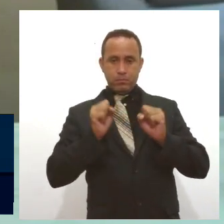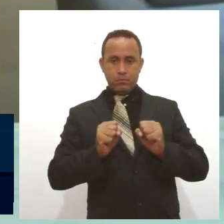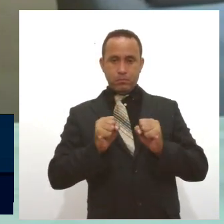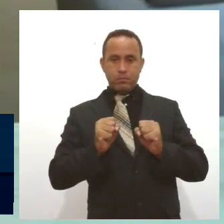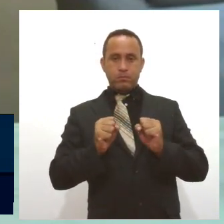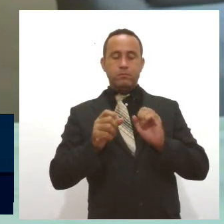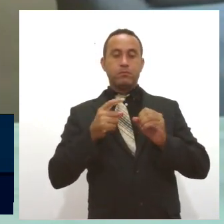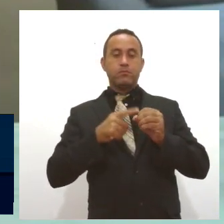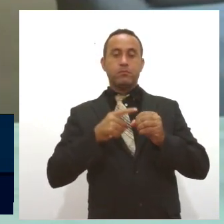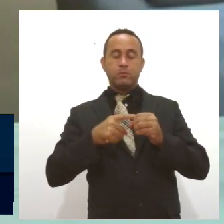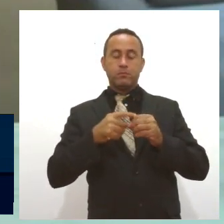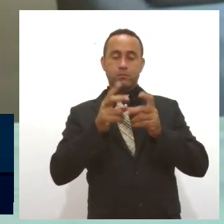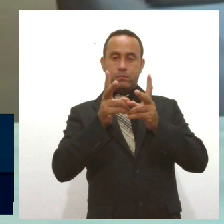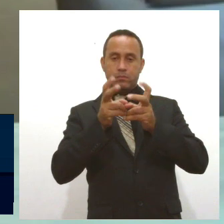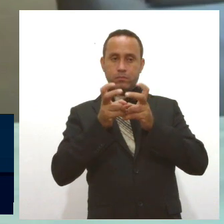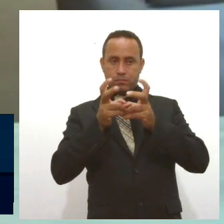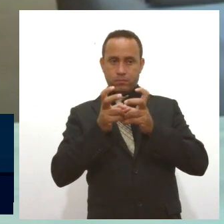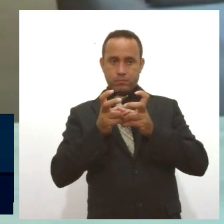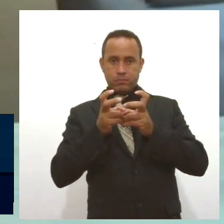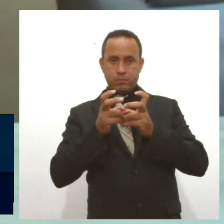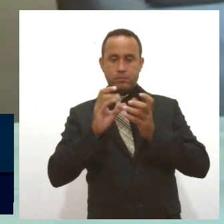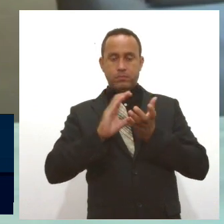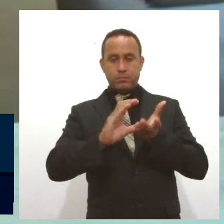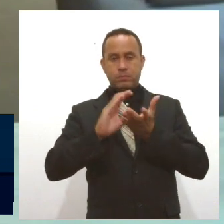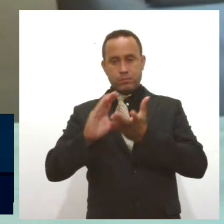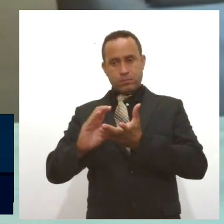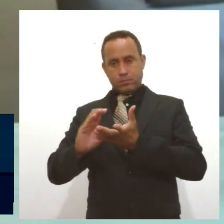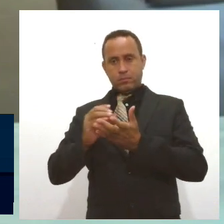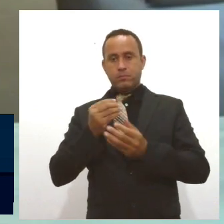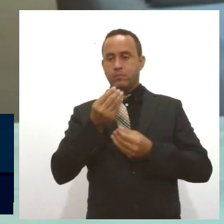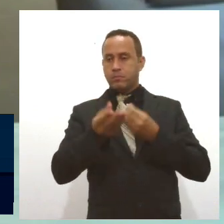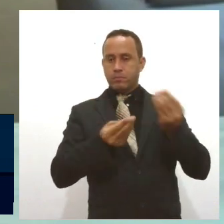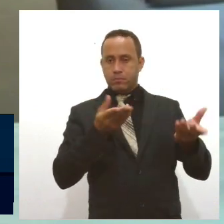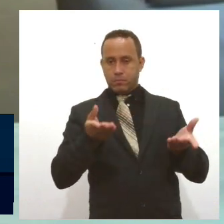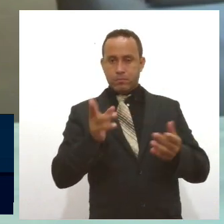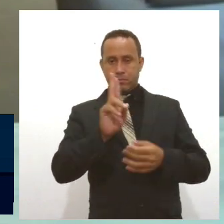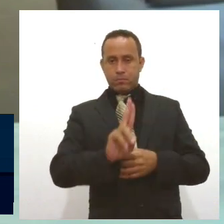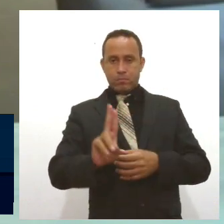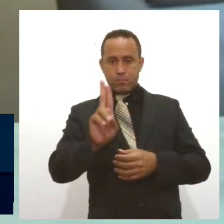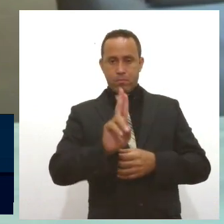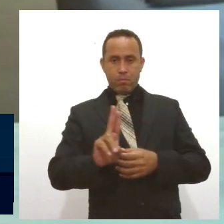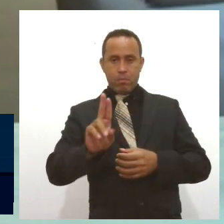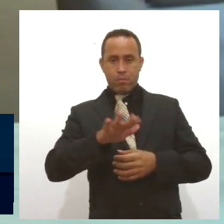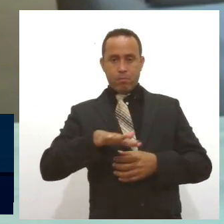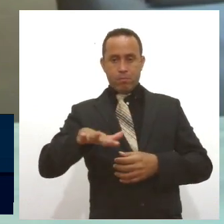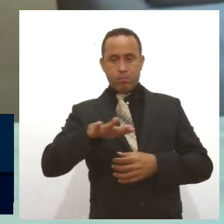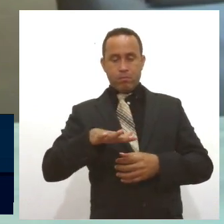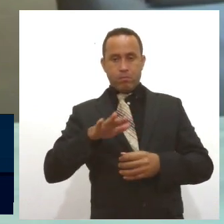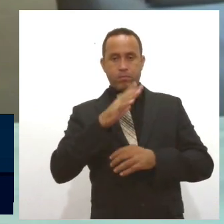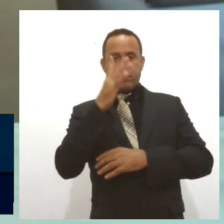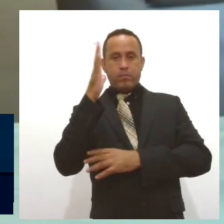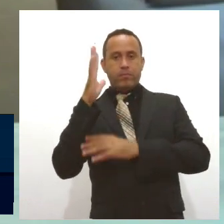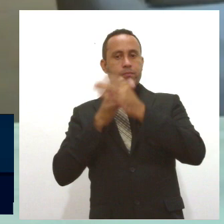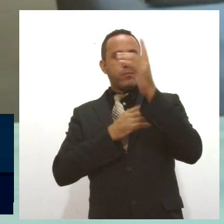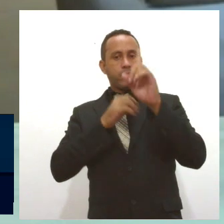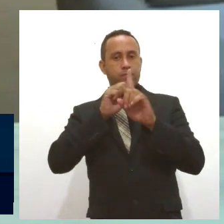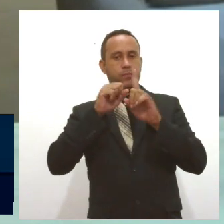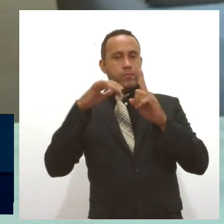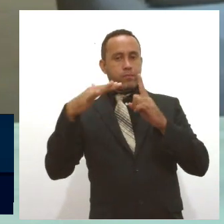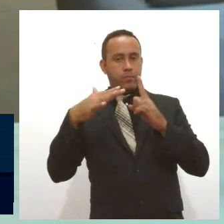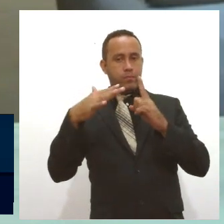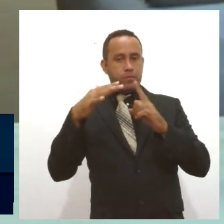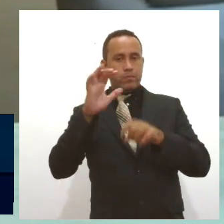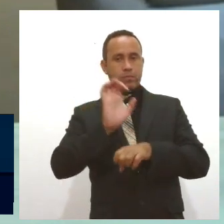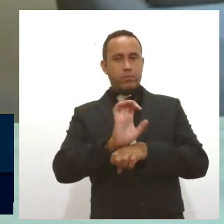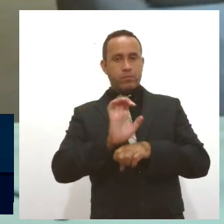municípios receberem esse recurso, seria muito importante para ser utilizado, né, no meio ambiente aqui no Estado de Sergipe. Eram essas as